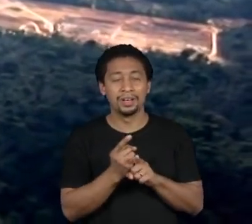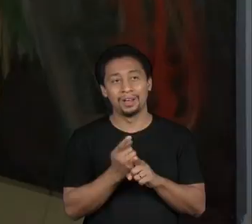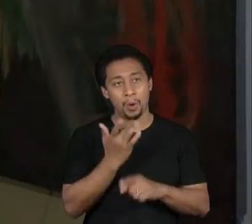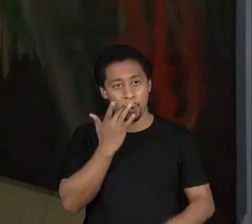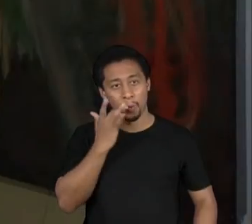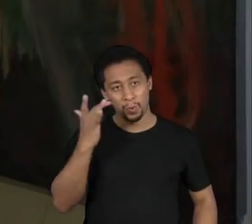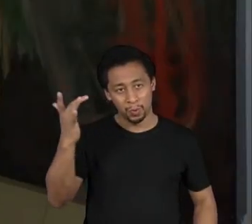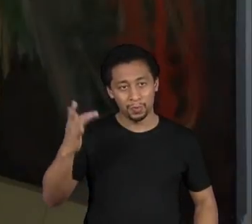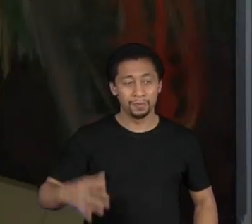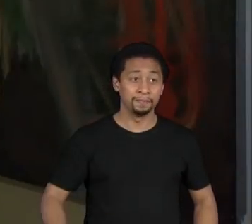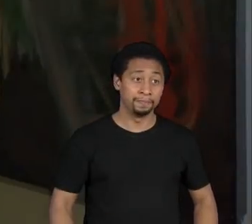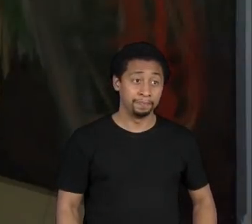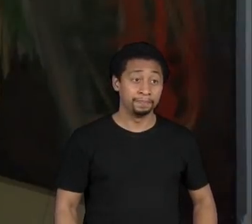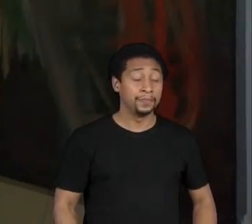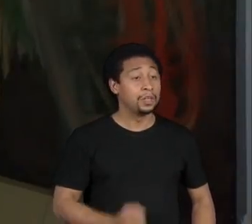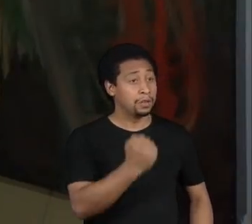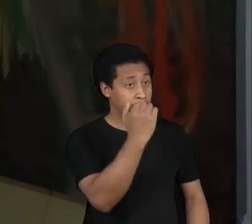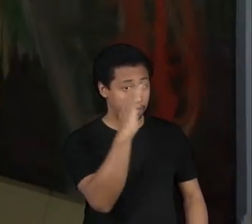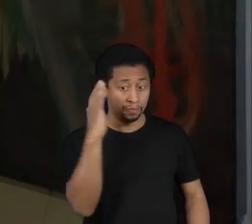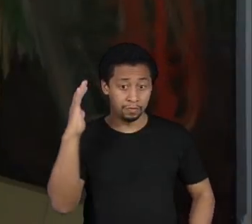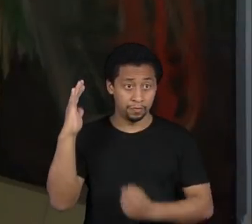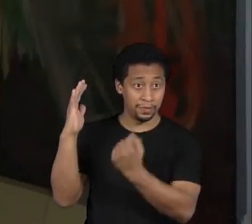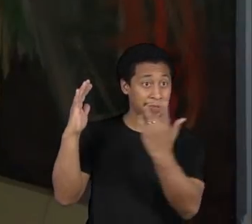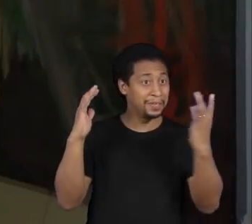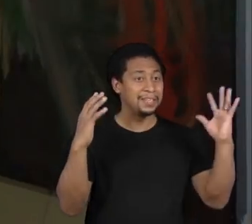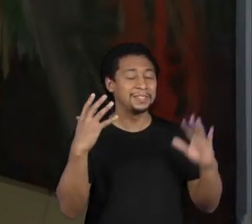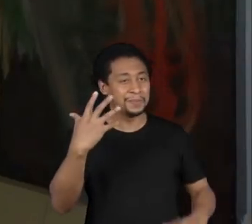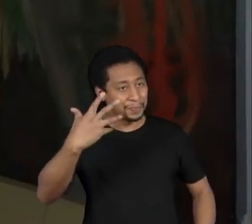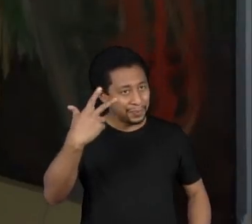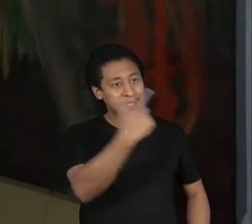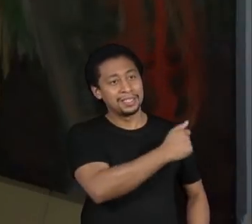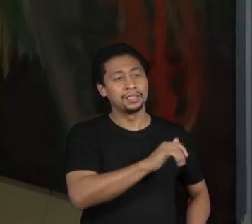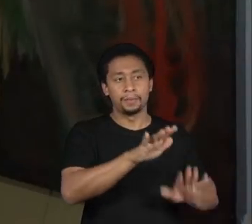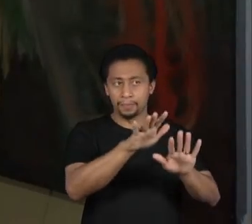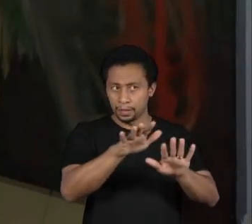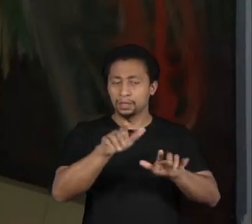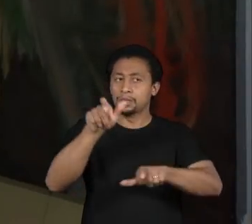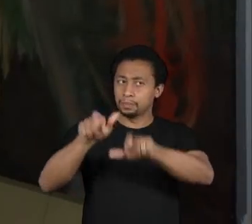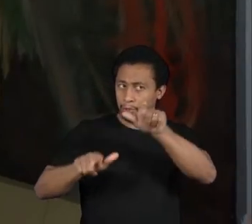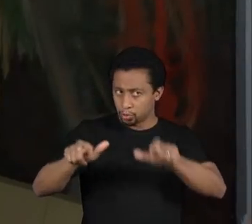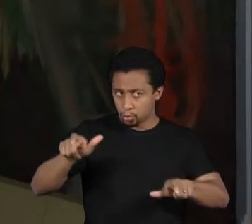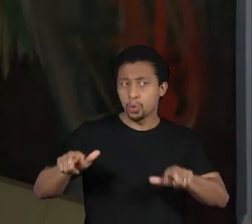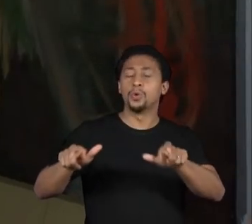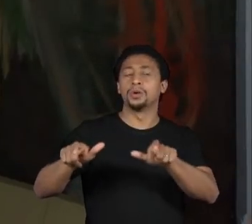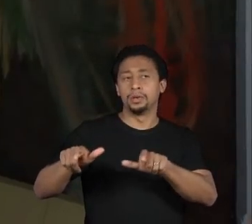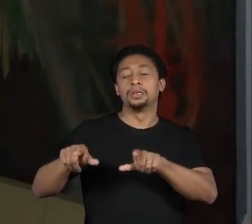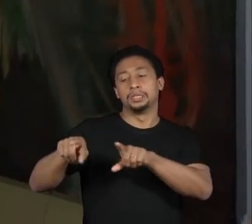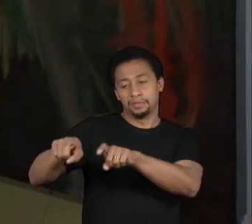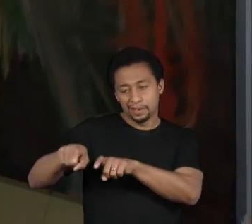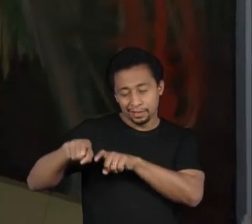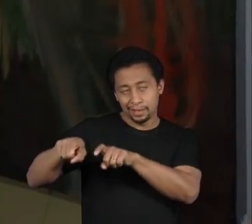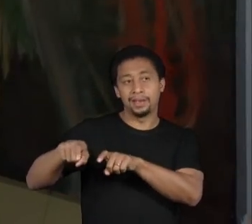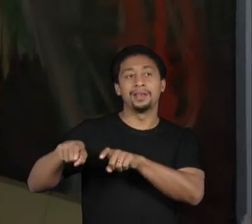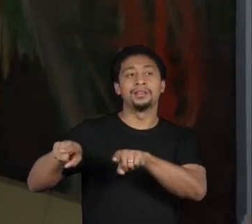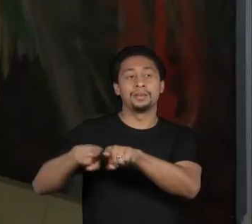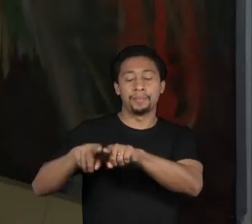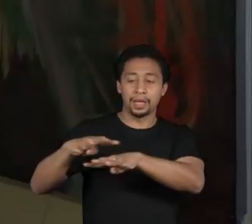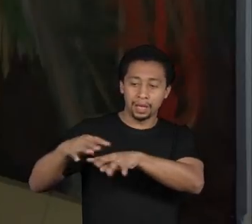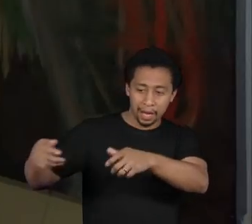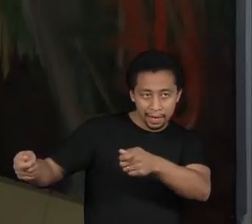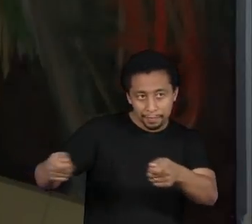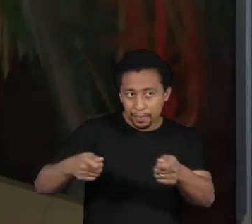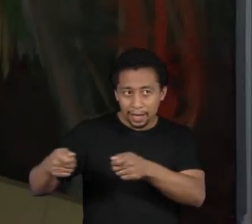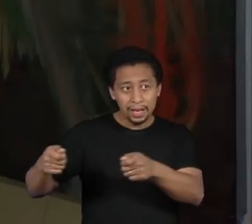A floresta é bonita, mas os fazendeiros e madeireiros destroem a floresta para colocar pasto, para vender madeira. Por